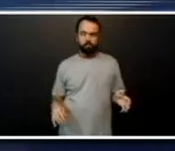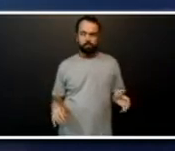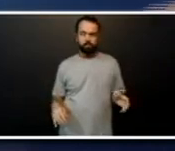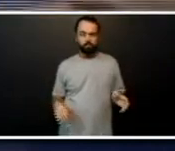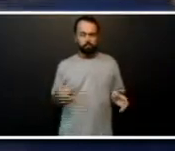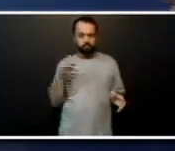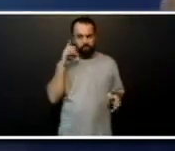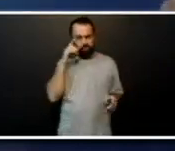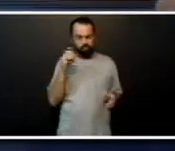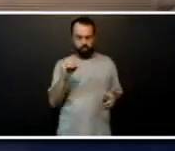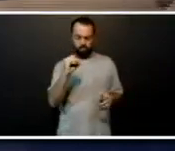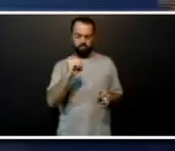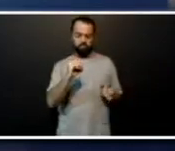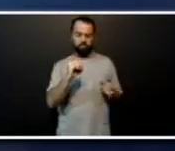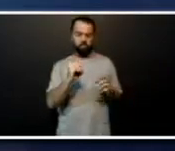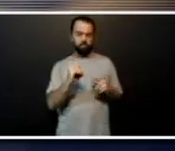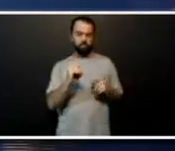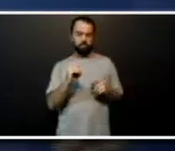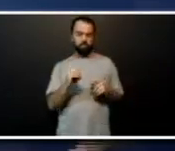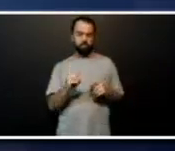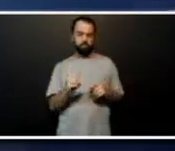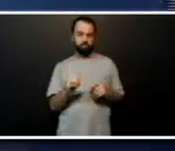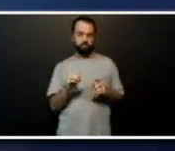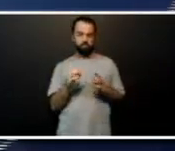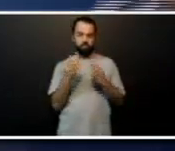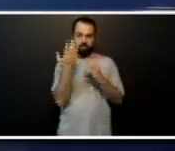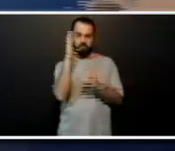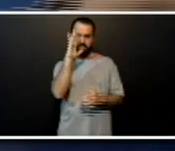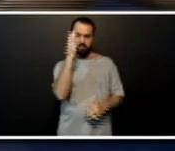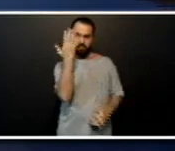Pensa no 0 como se fosse um espelho.